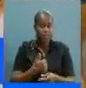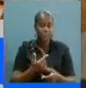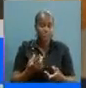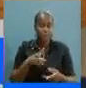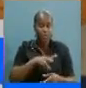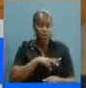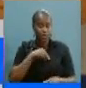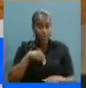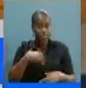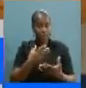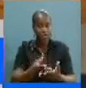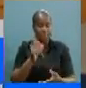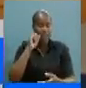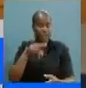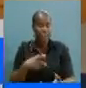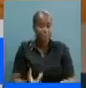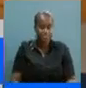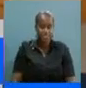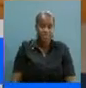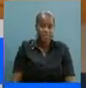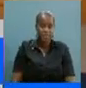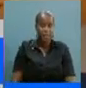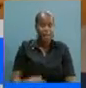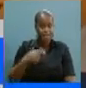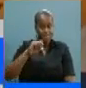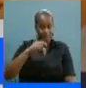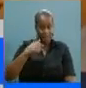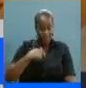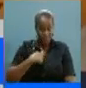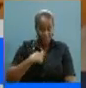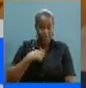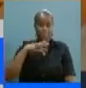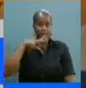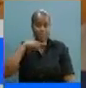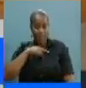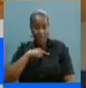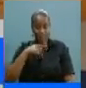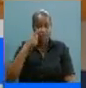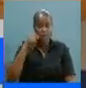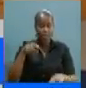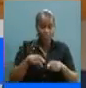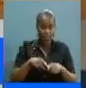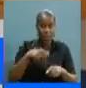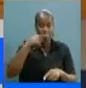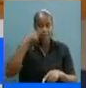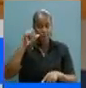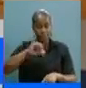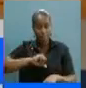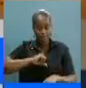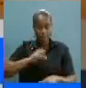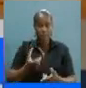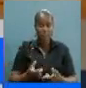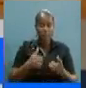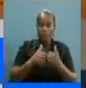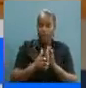Prémio dedicado para quem? Para mim, especialmente, para minha mãe, para minha irmã, para minha pai e